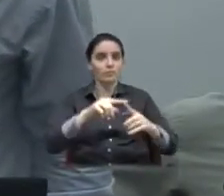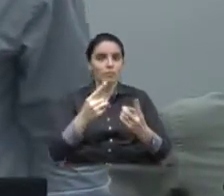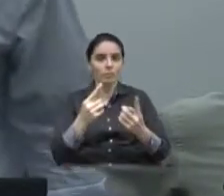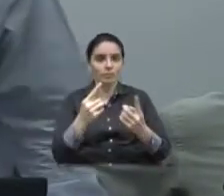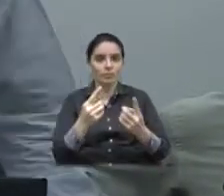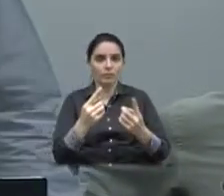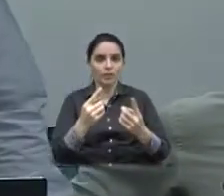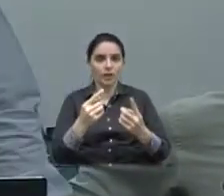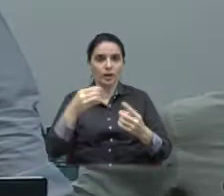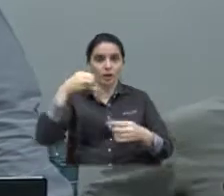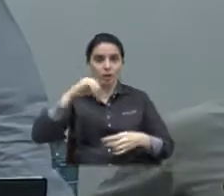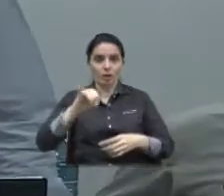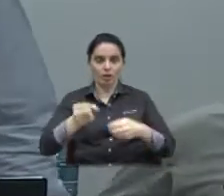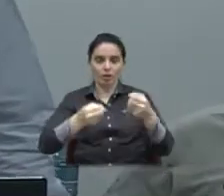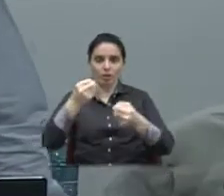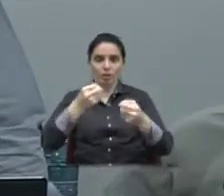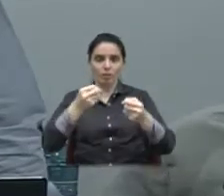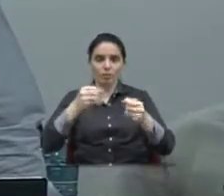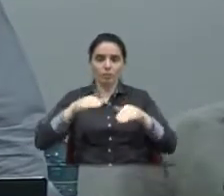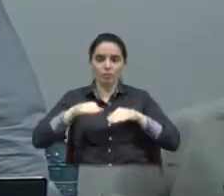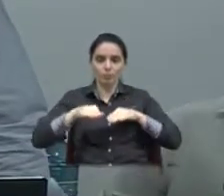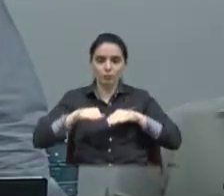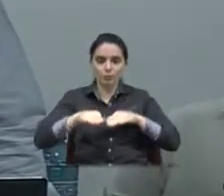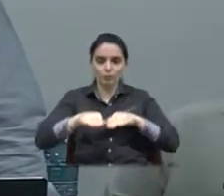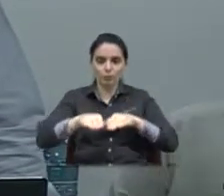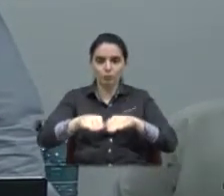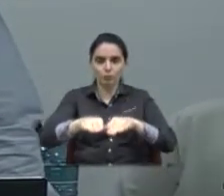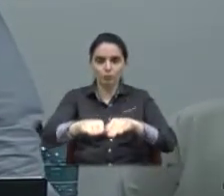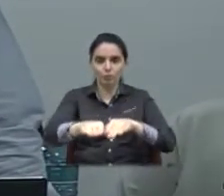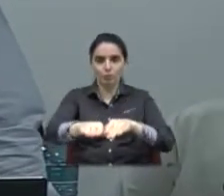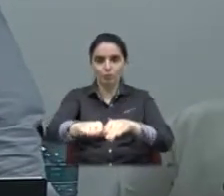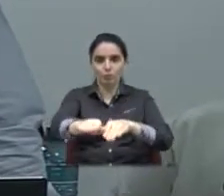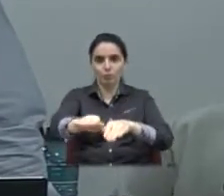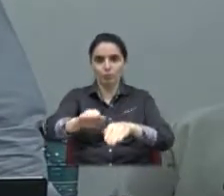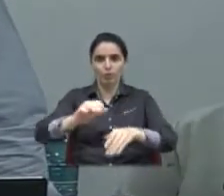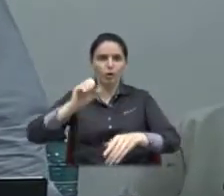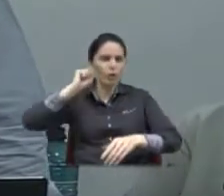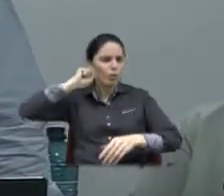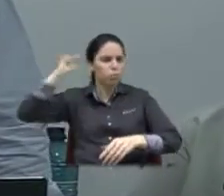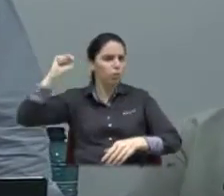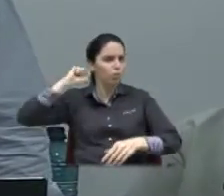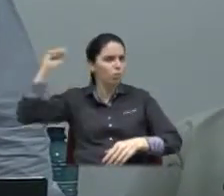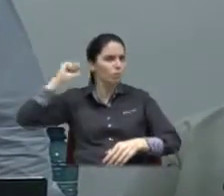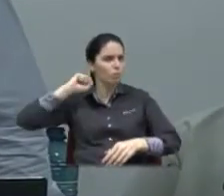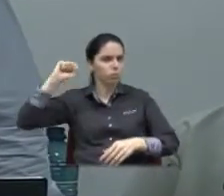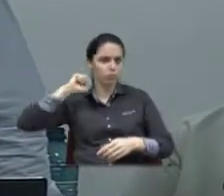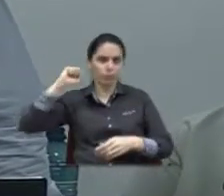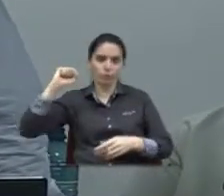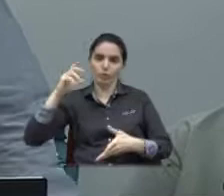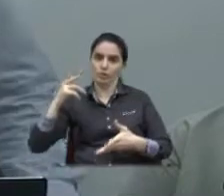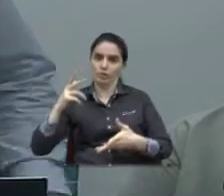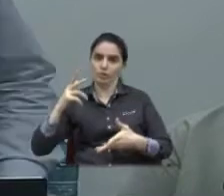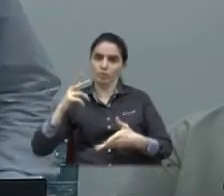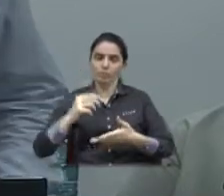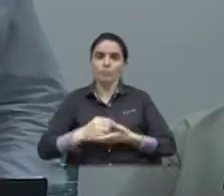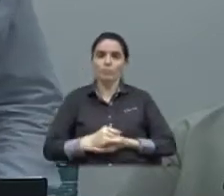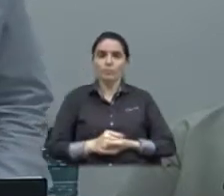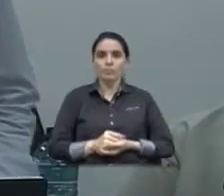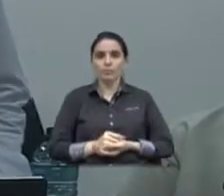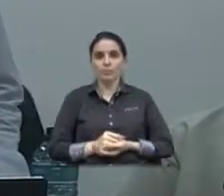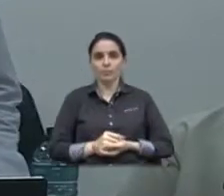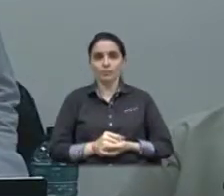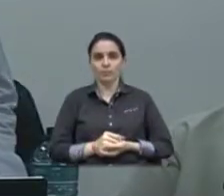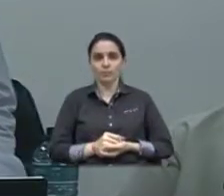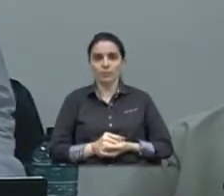porque às vezes você está num lugar, passa aquele carro com barulho, com aquele som rachado, né, e passa lá e começa a